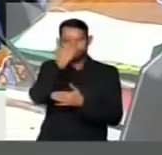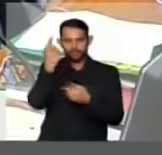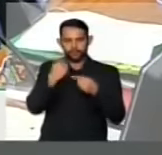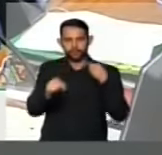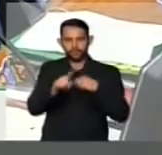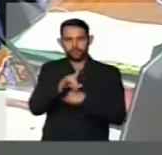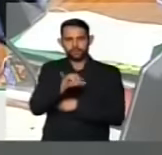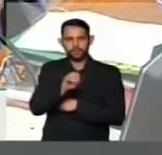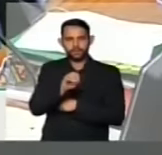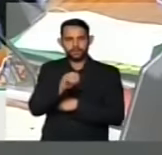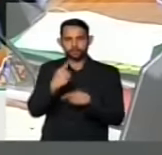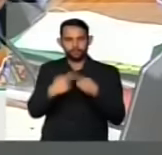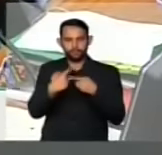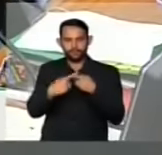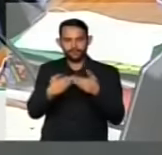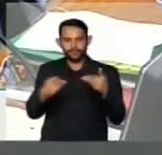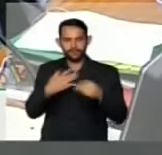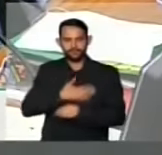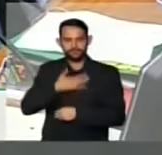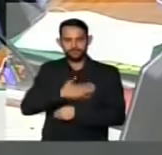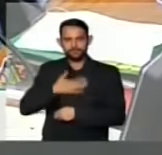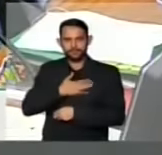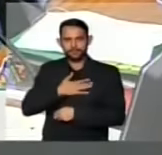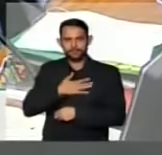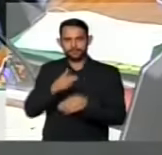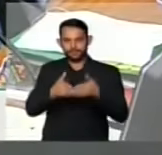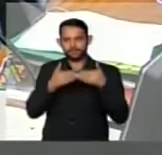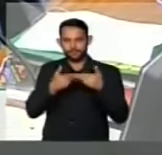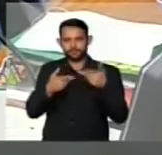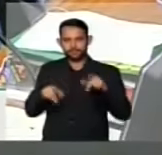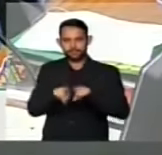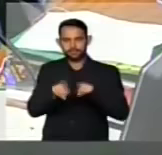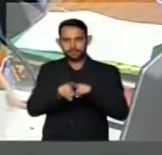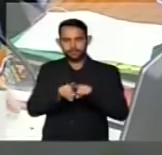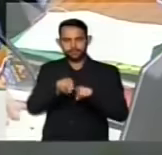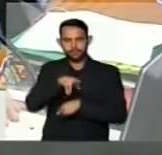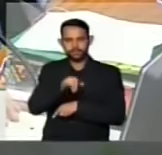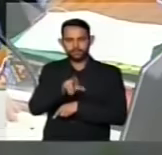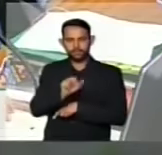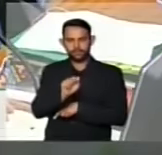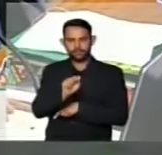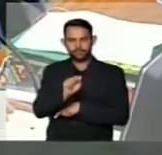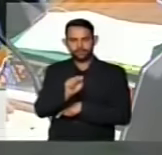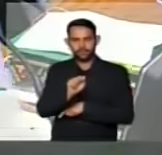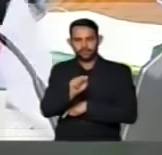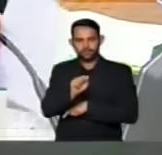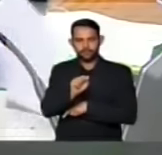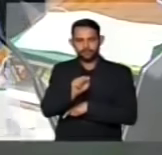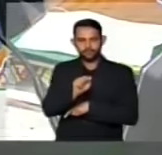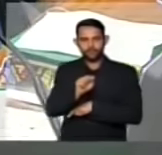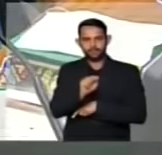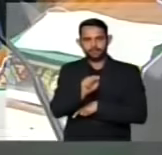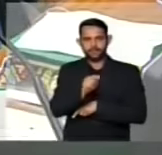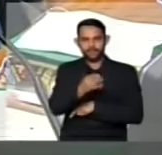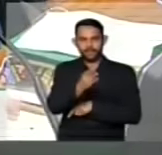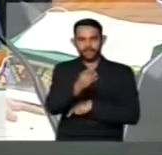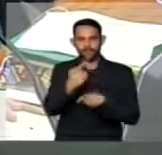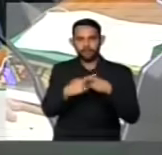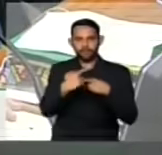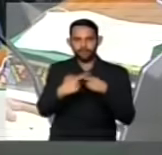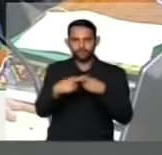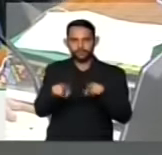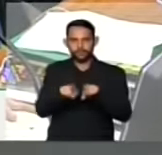concluir, deputado. Eu gostaria de utilizar o tempo restante da minoria. Ok, é isso? Então,